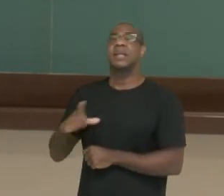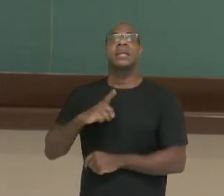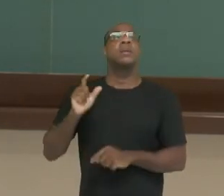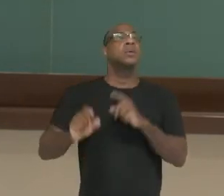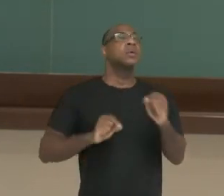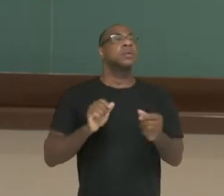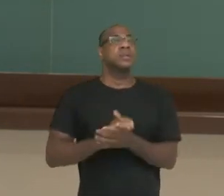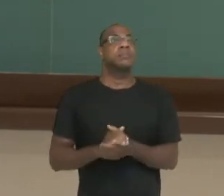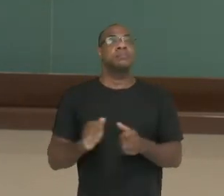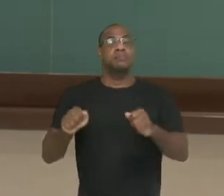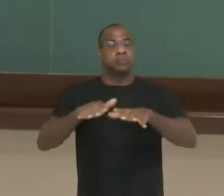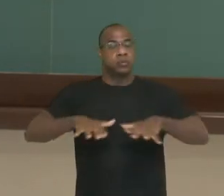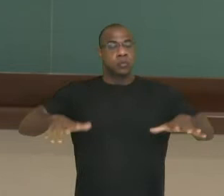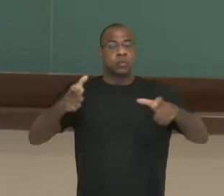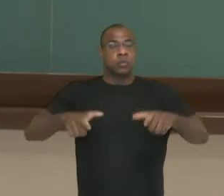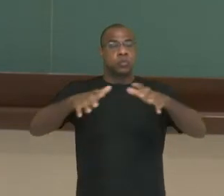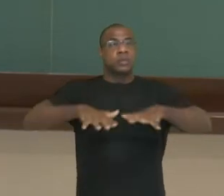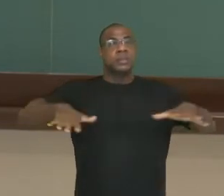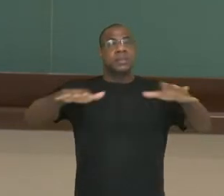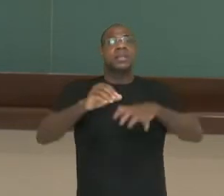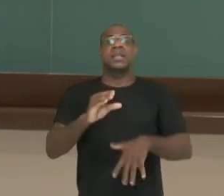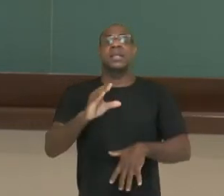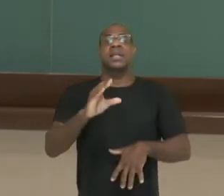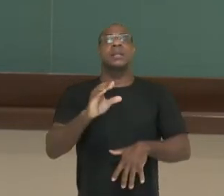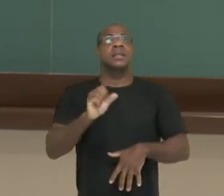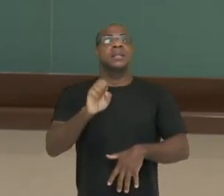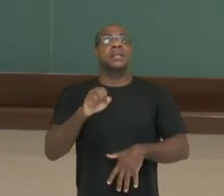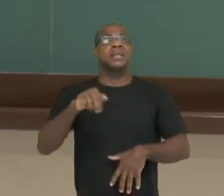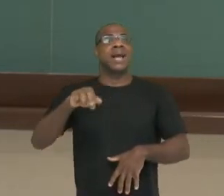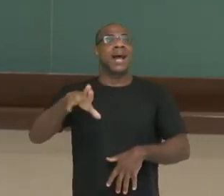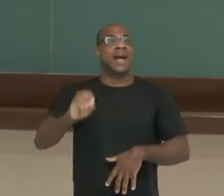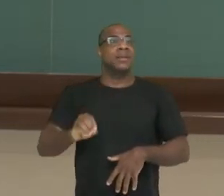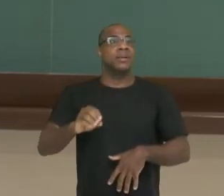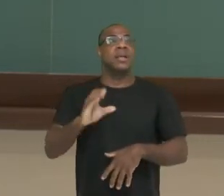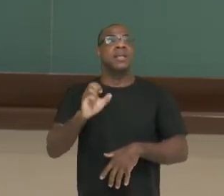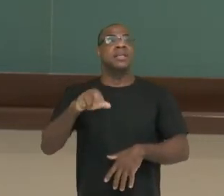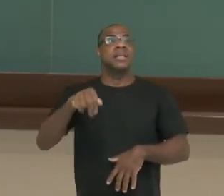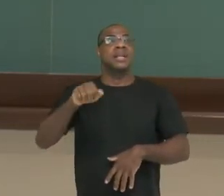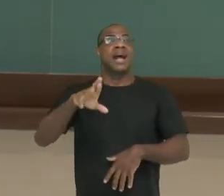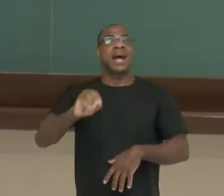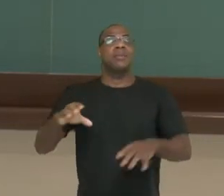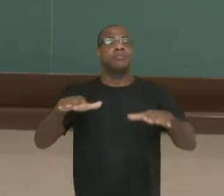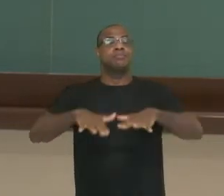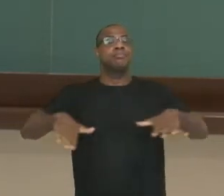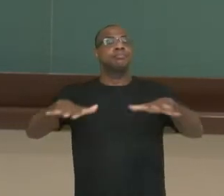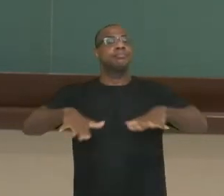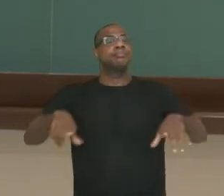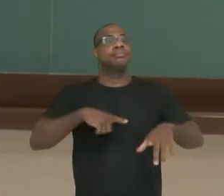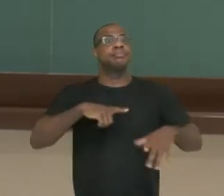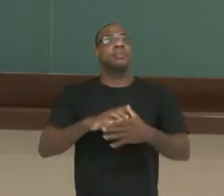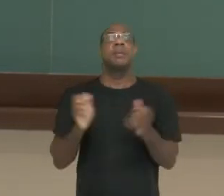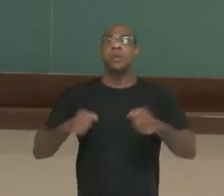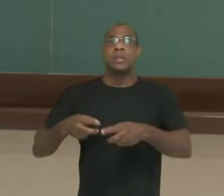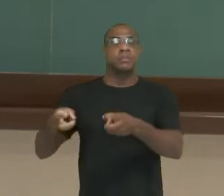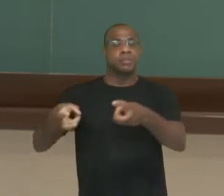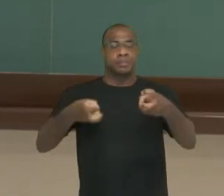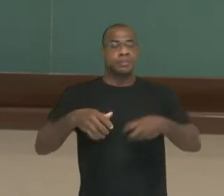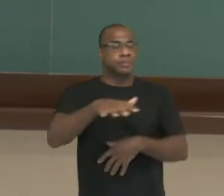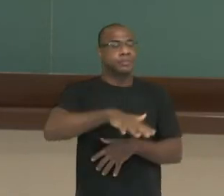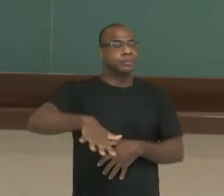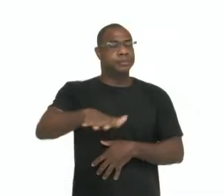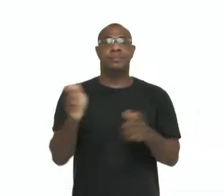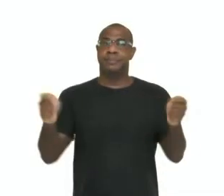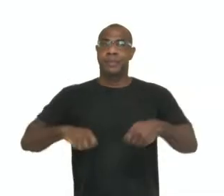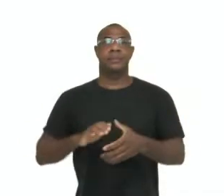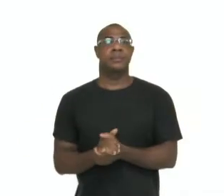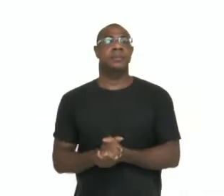ainda o cenário, que é um espaço variado, né? E como é um romance, eu tenho condições de explorar bem esse cenário.